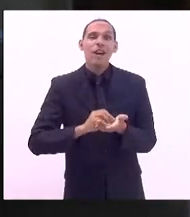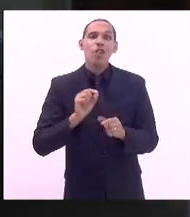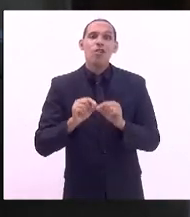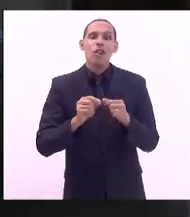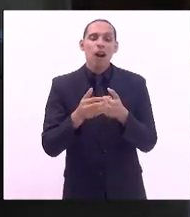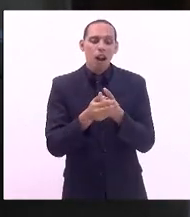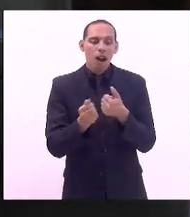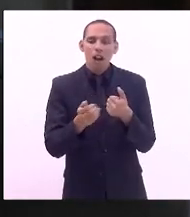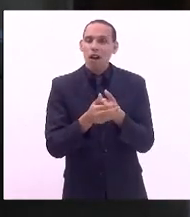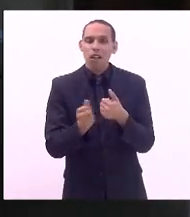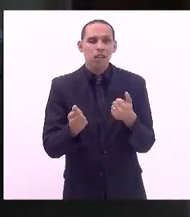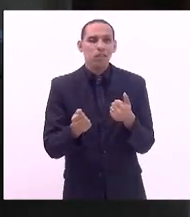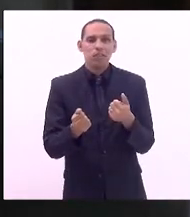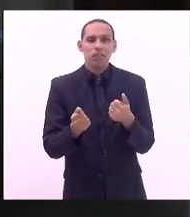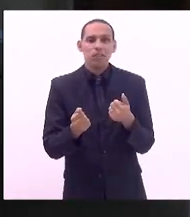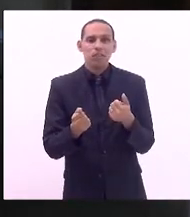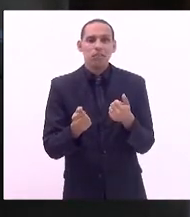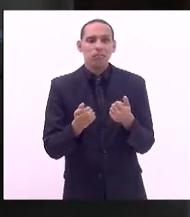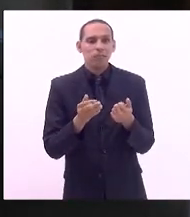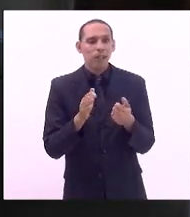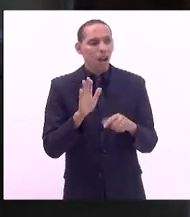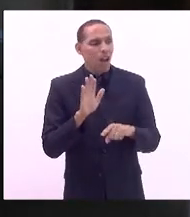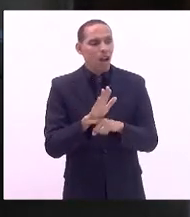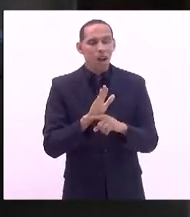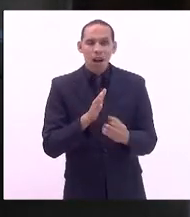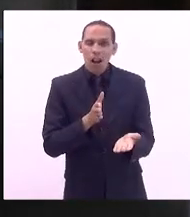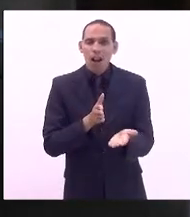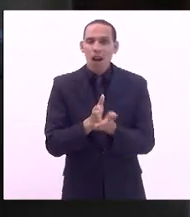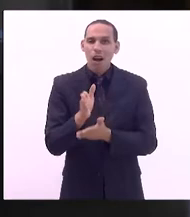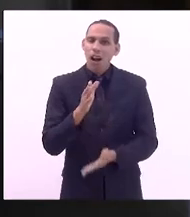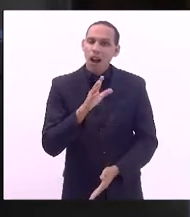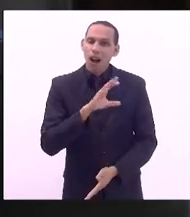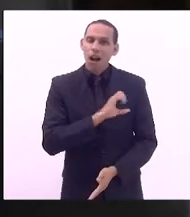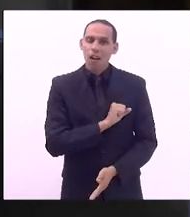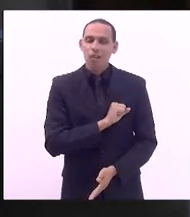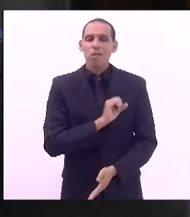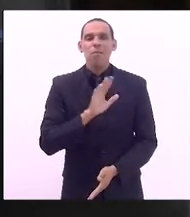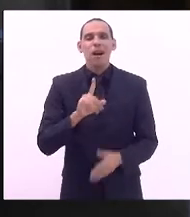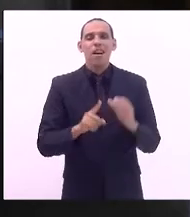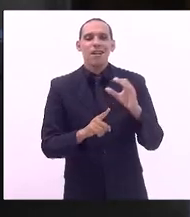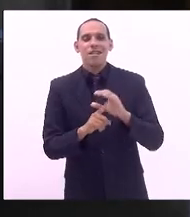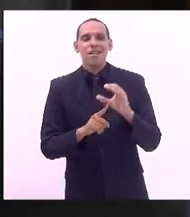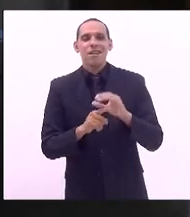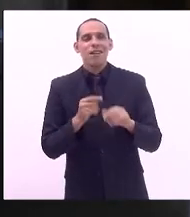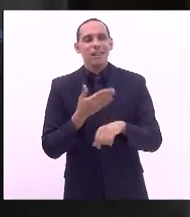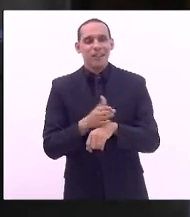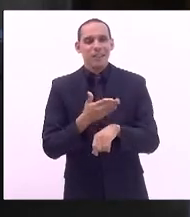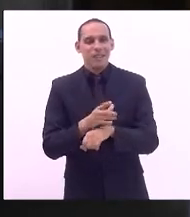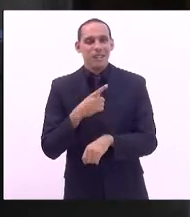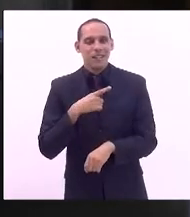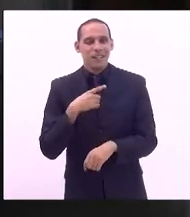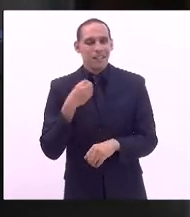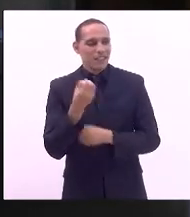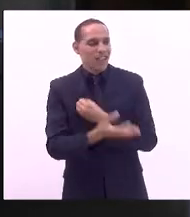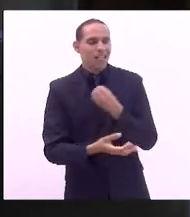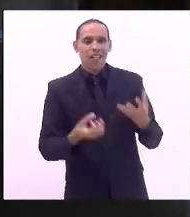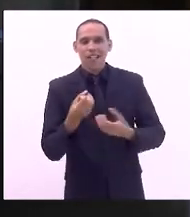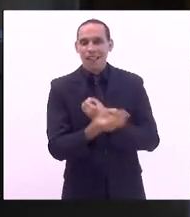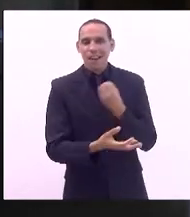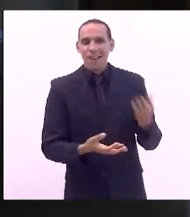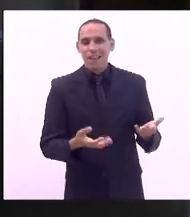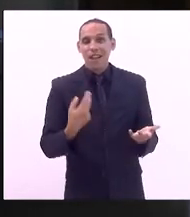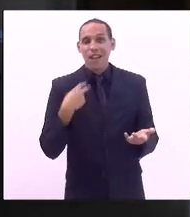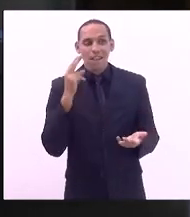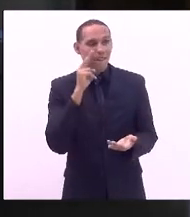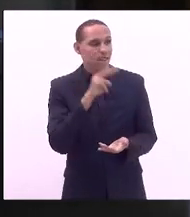afeto é de direção de amor e isso o Capelão ele é treinado para dar e eu